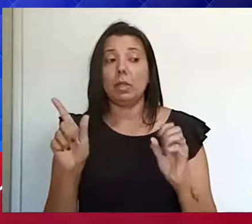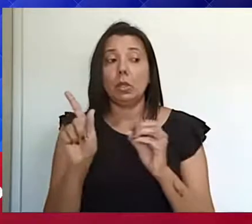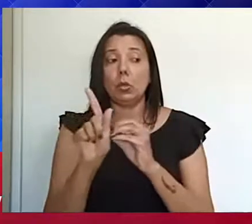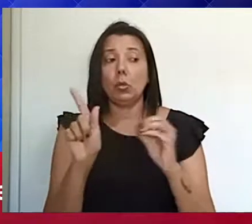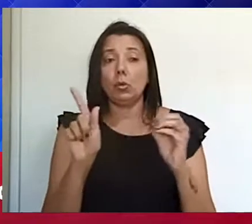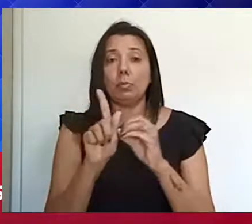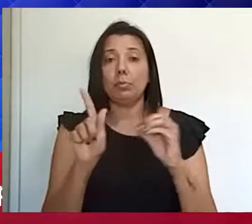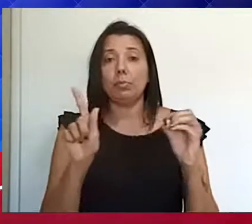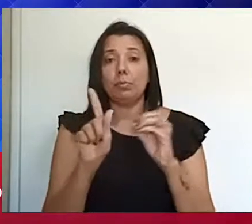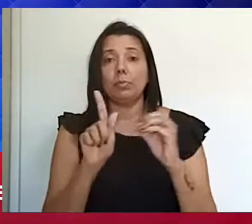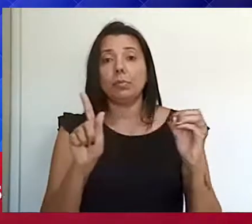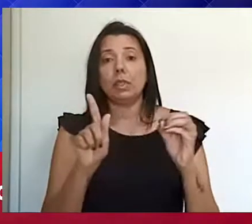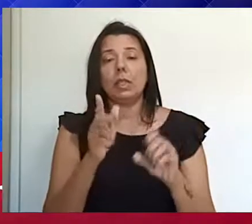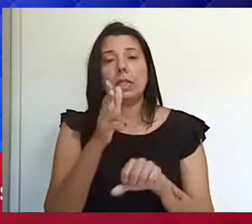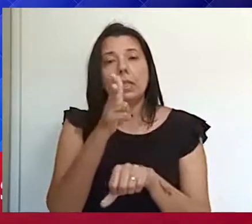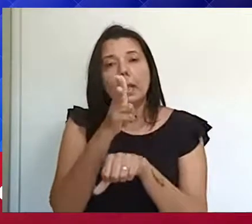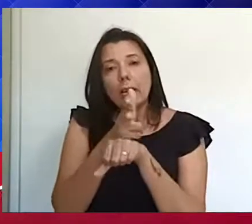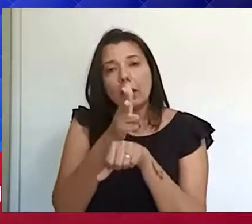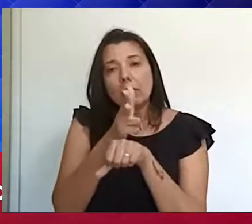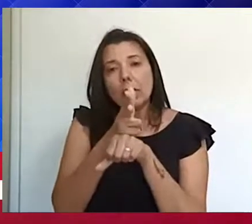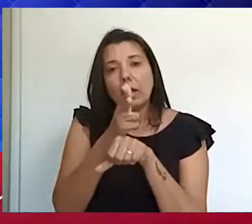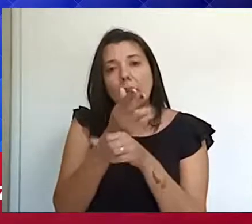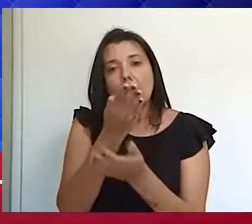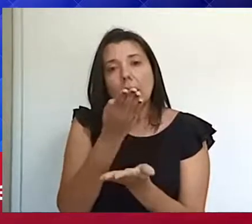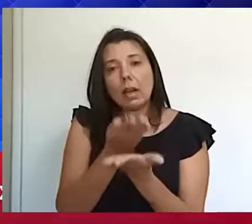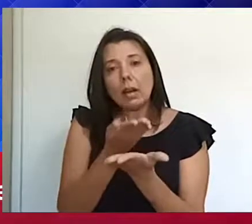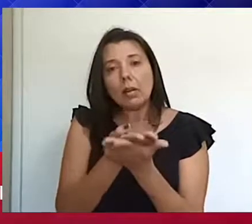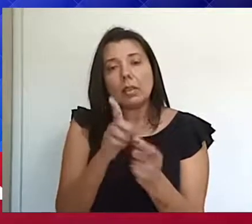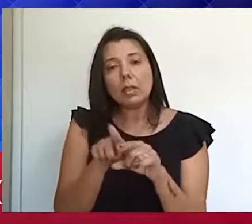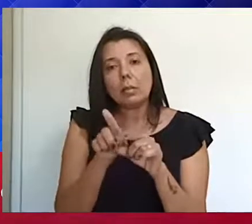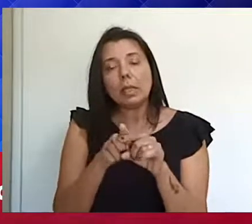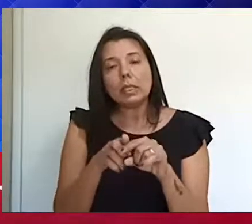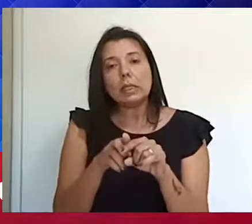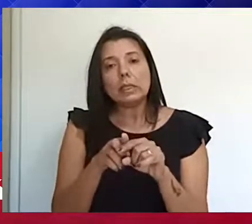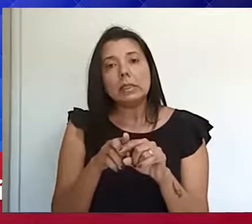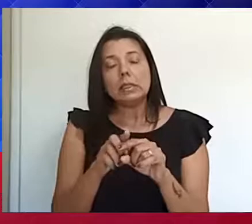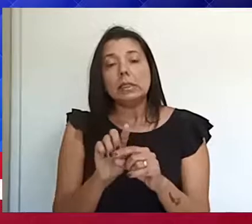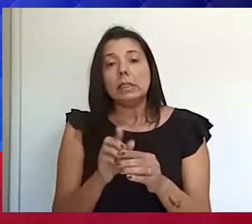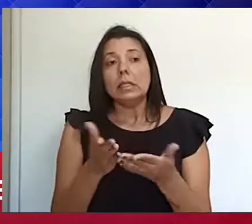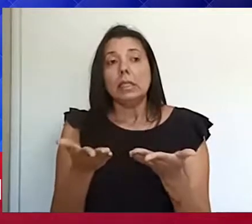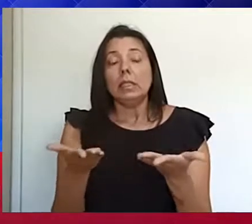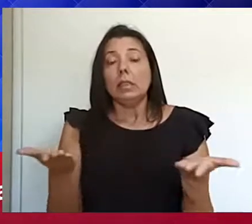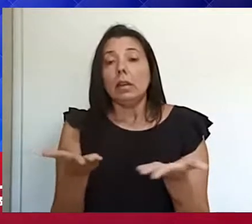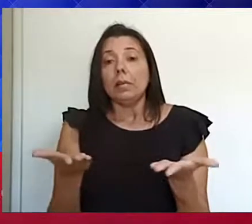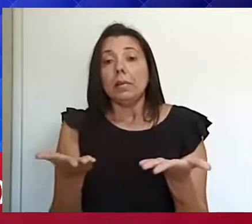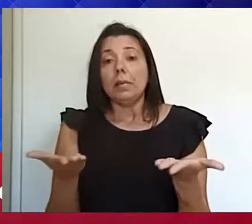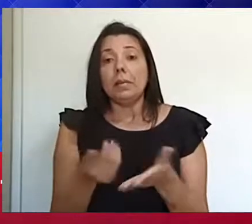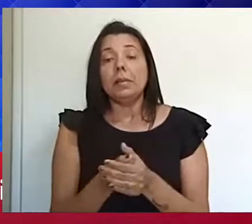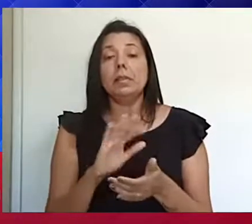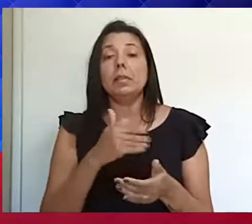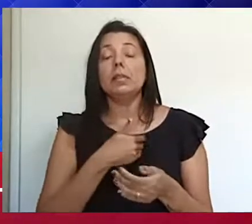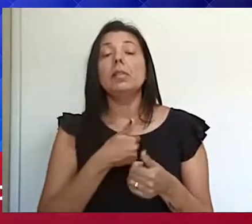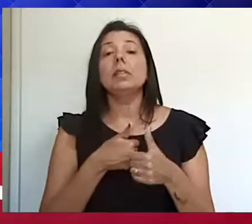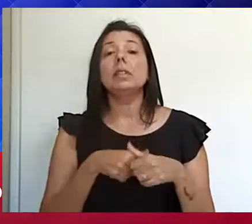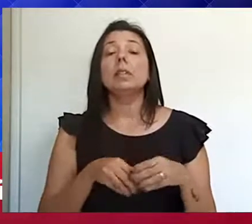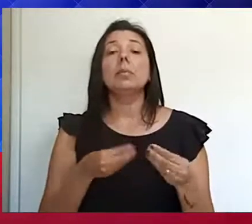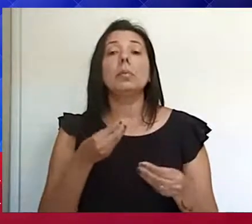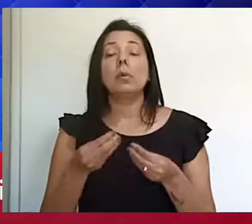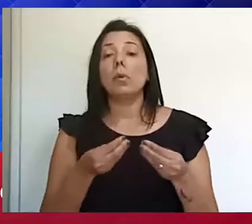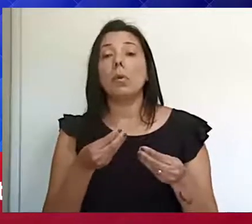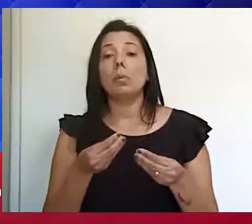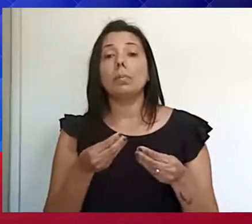gravar videoaulas. Então, foi uma surpresa para a gente. E nesse momento agora nós estamos se aproximando